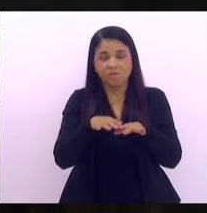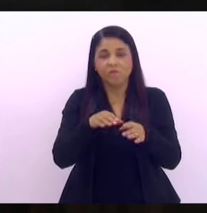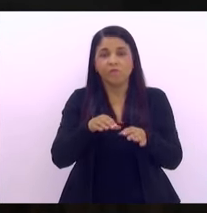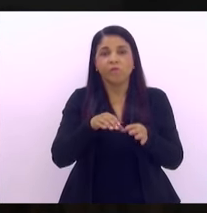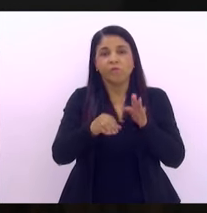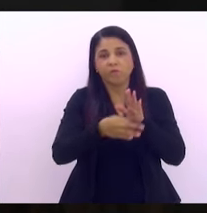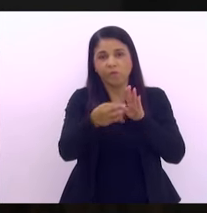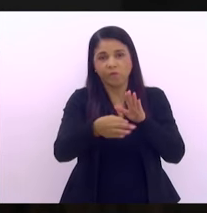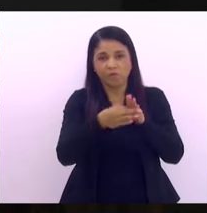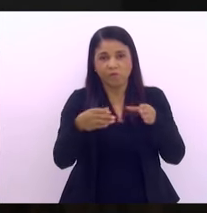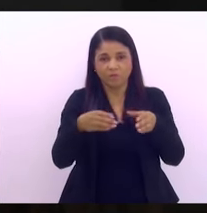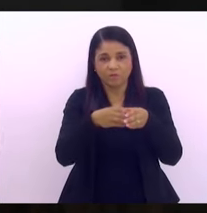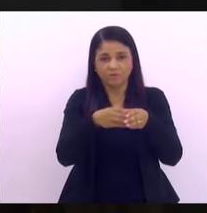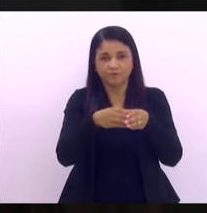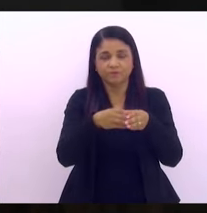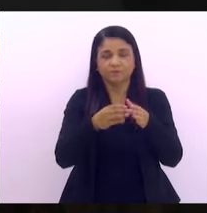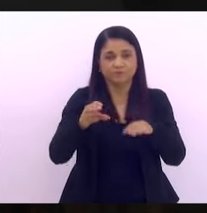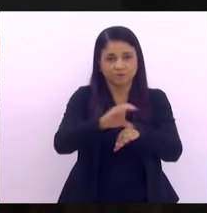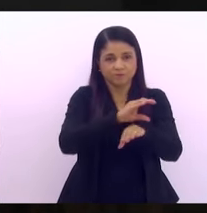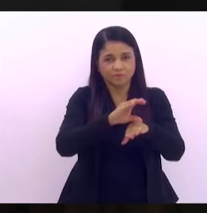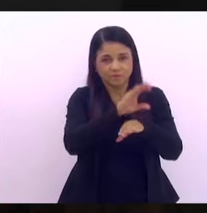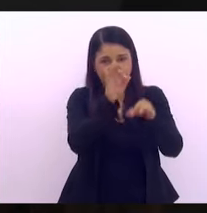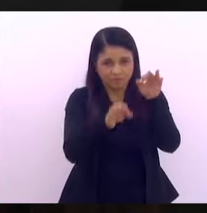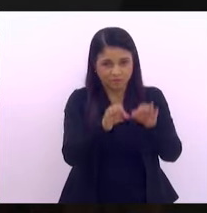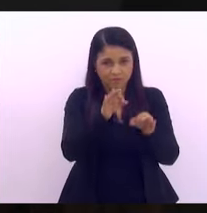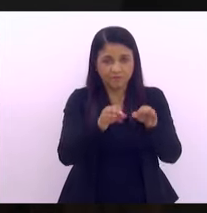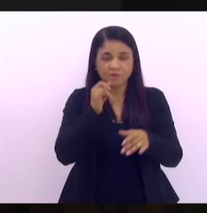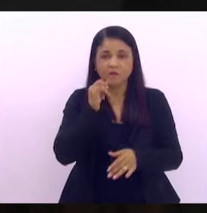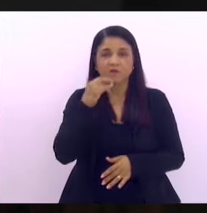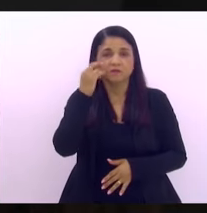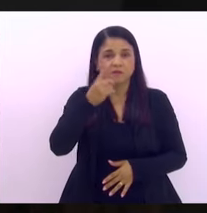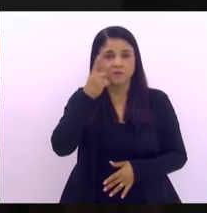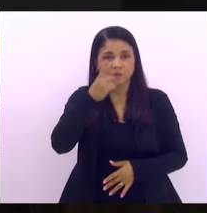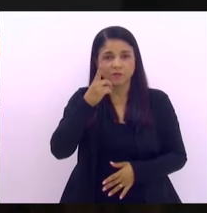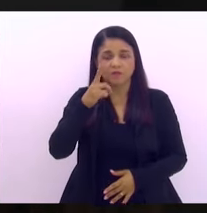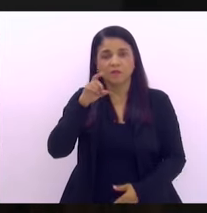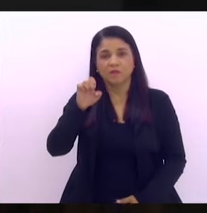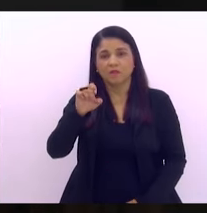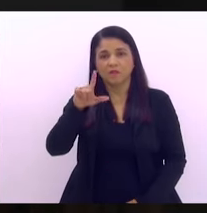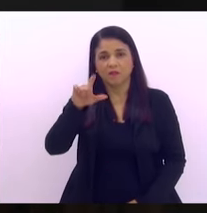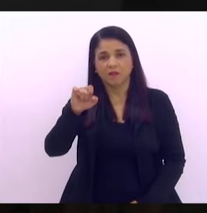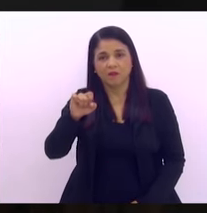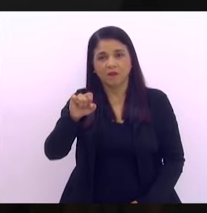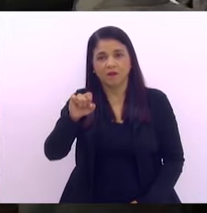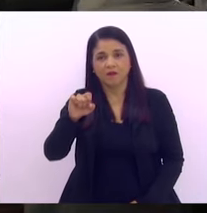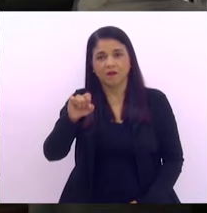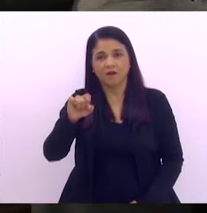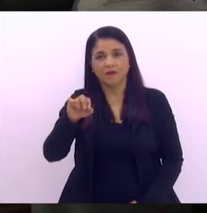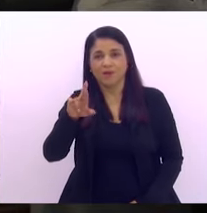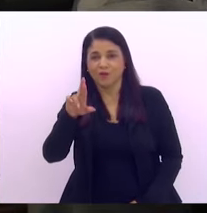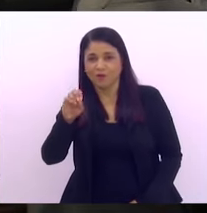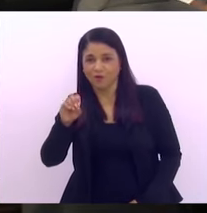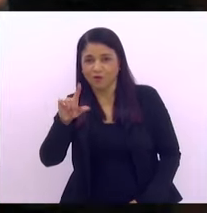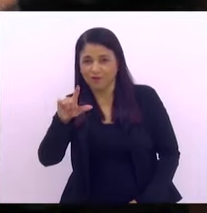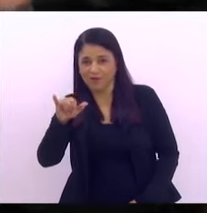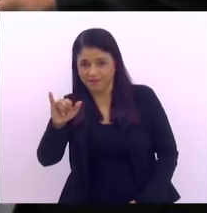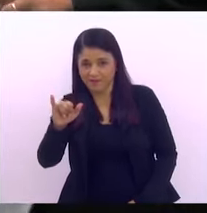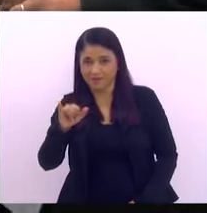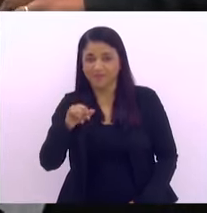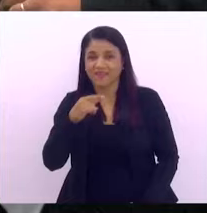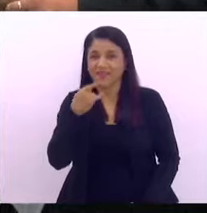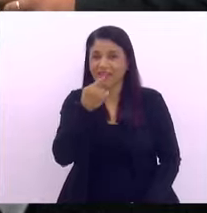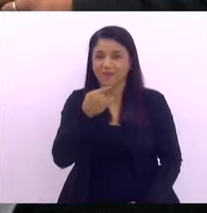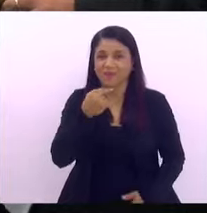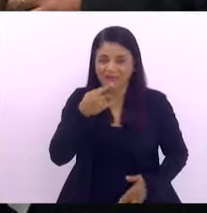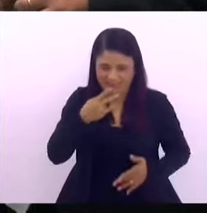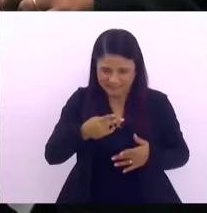emitir parecer pela Comissão de Constituição e Justiça, deputado Guilherme De Laroli. Garrou aqui a língua. Ao